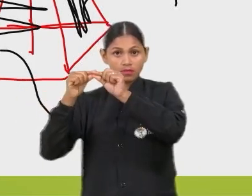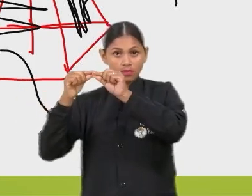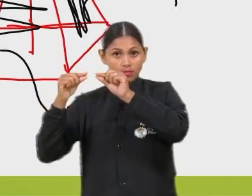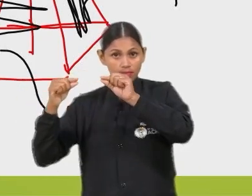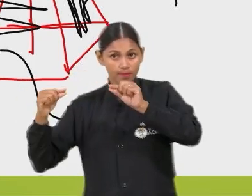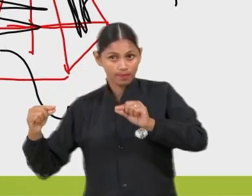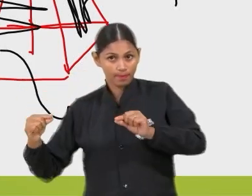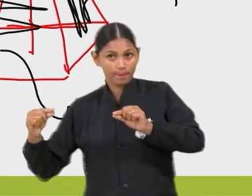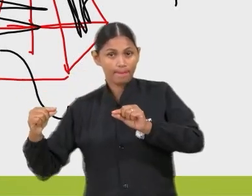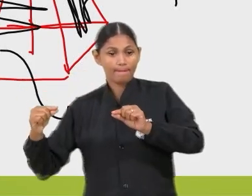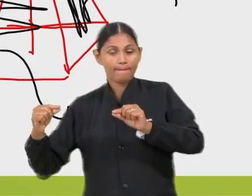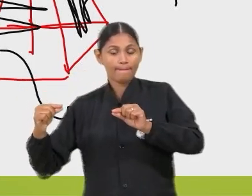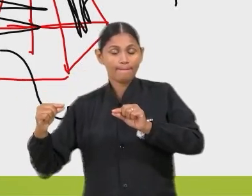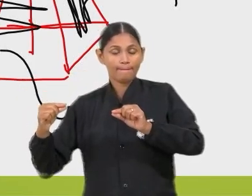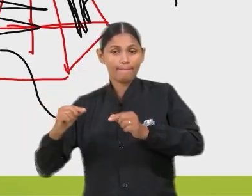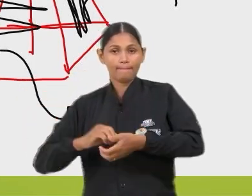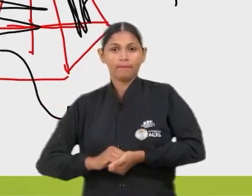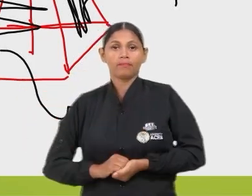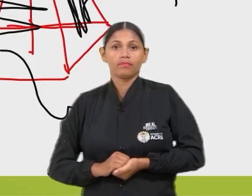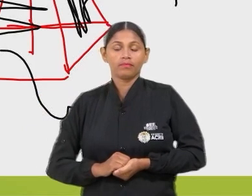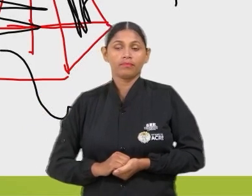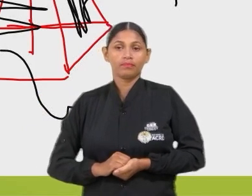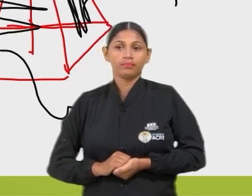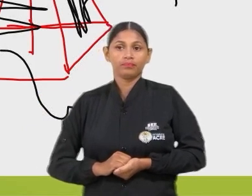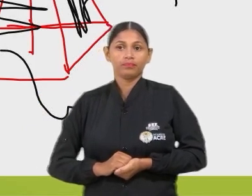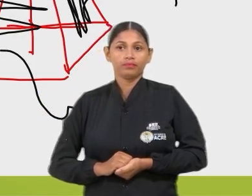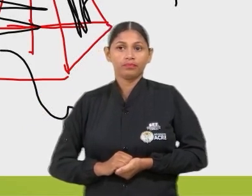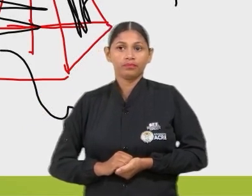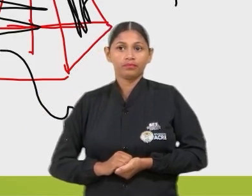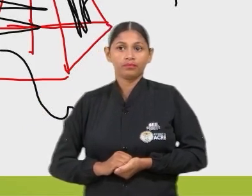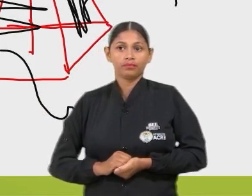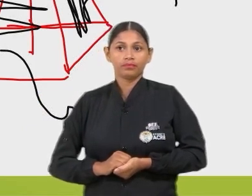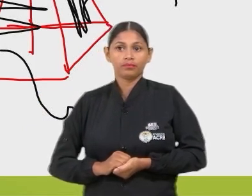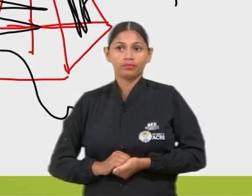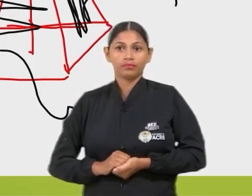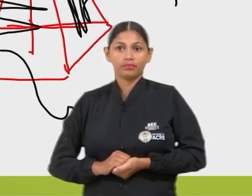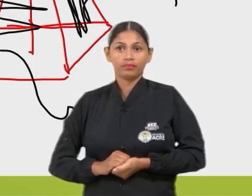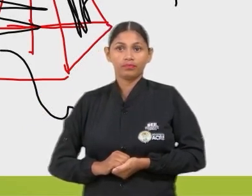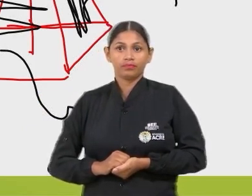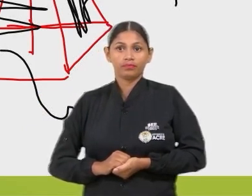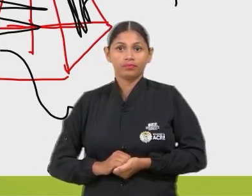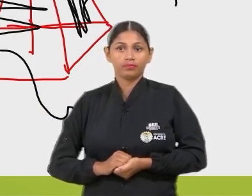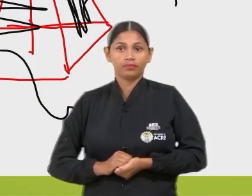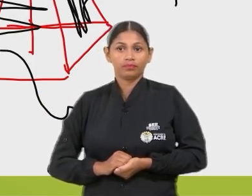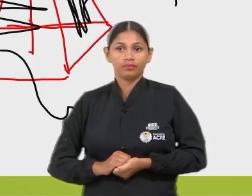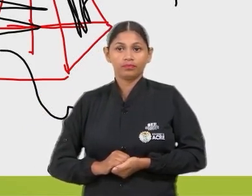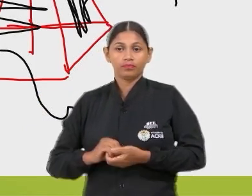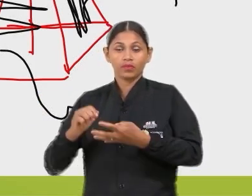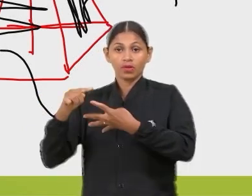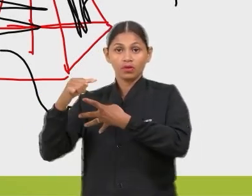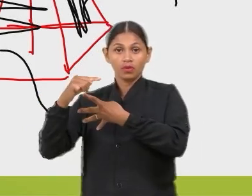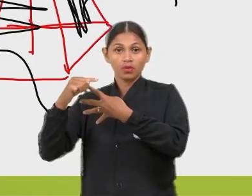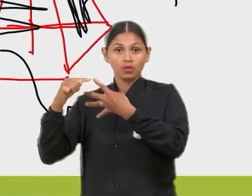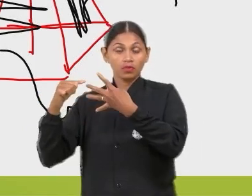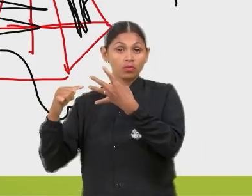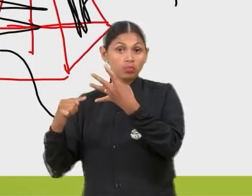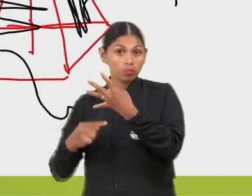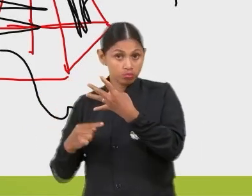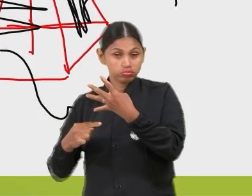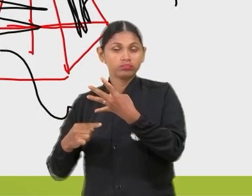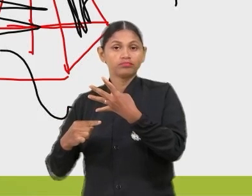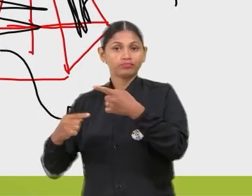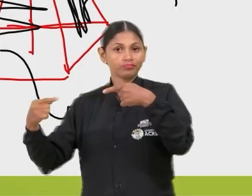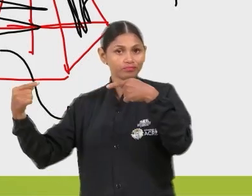né? Um menor e um maior. Esse de cima aqui, ó, são os quadrados. São os quadrados. E 4 trapézios isósceles. Pessoal, por